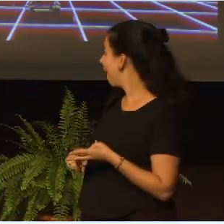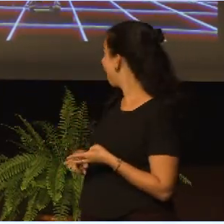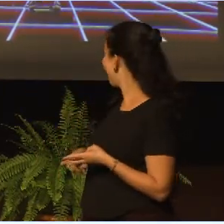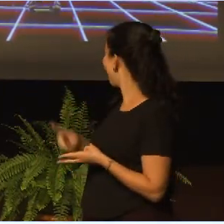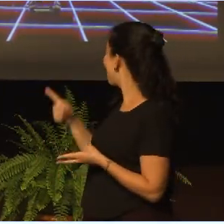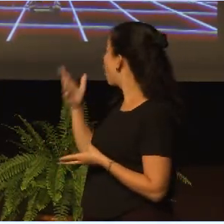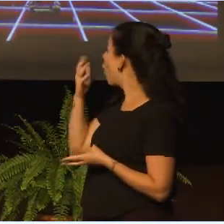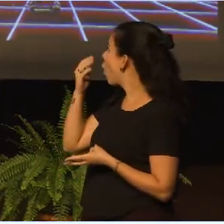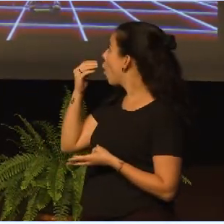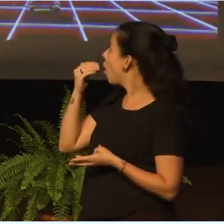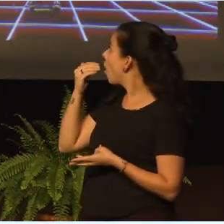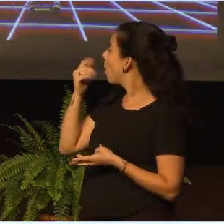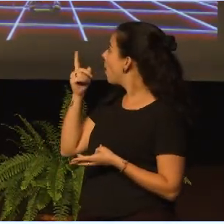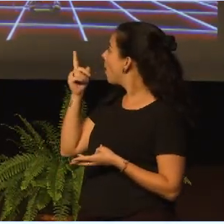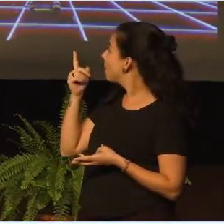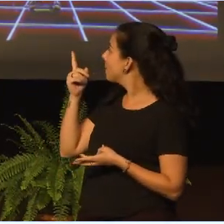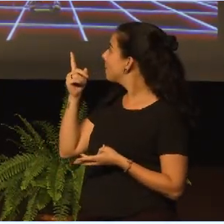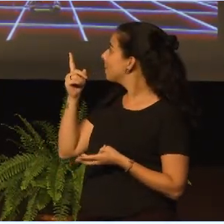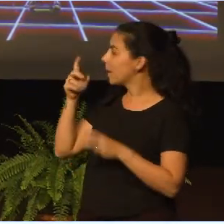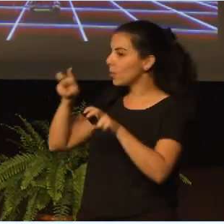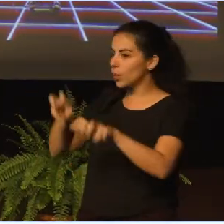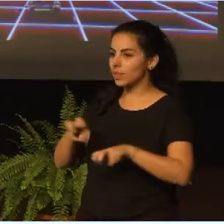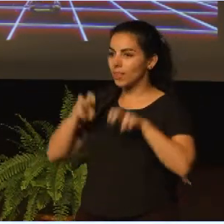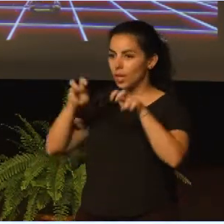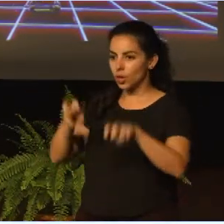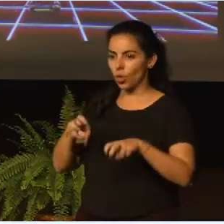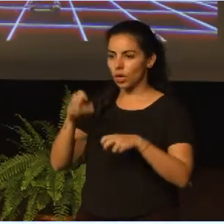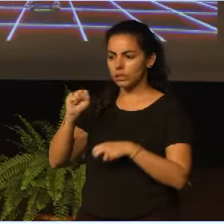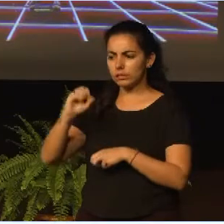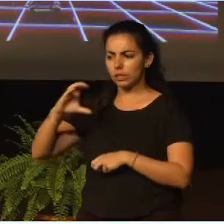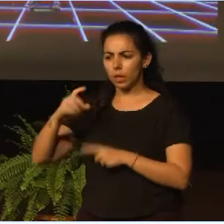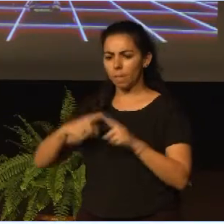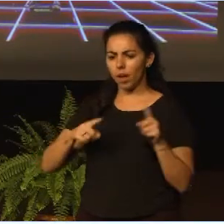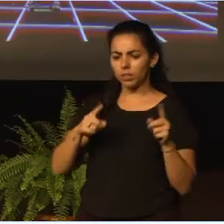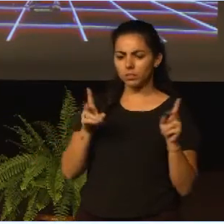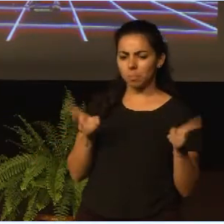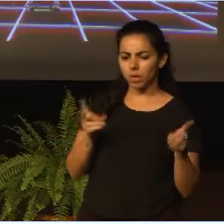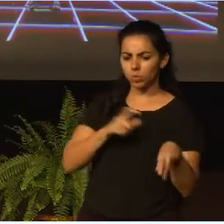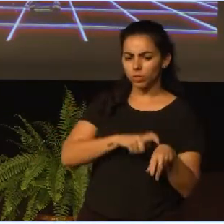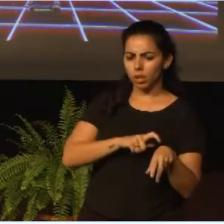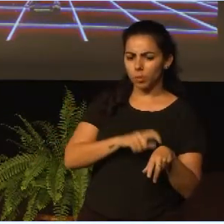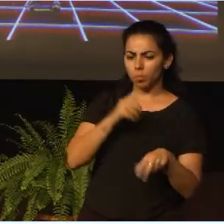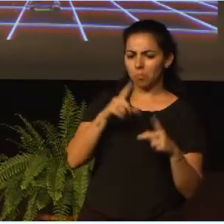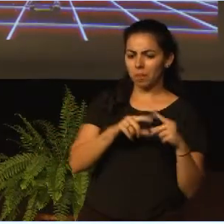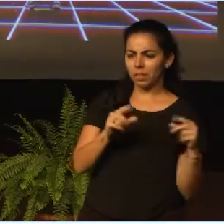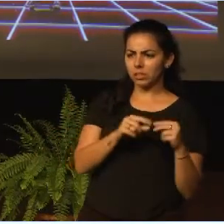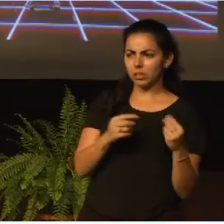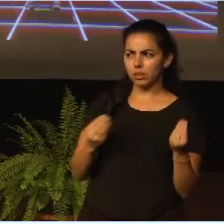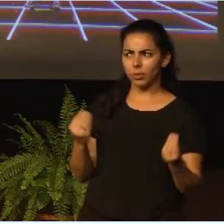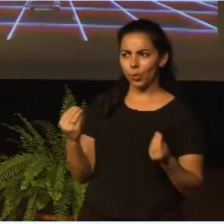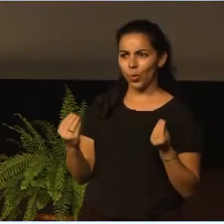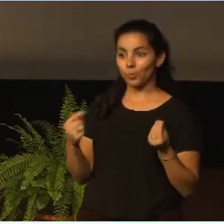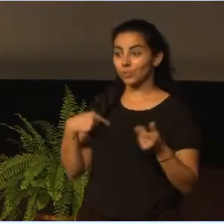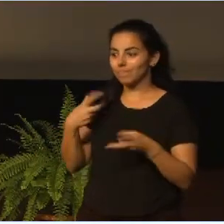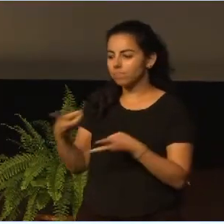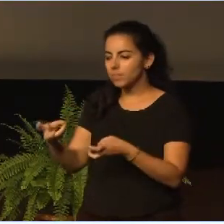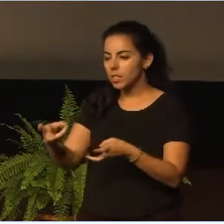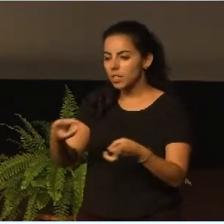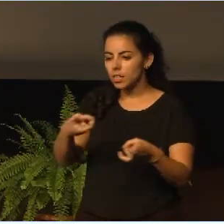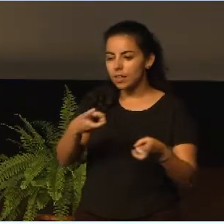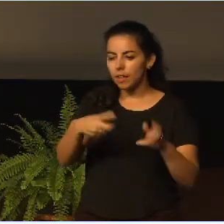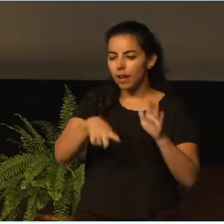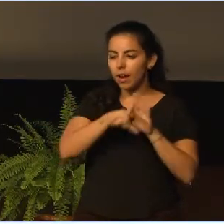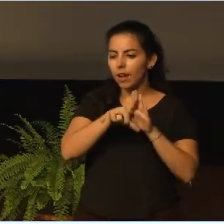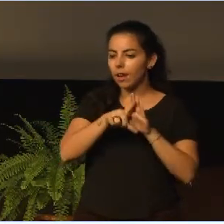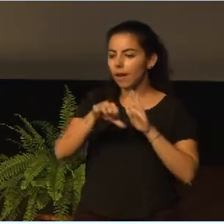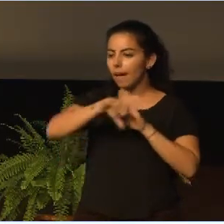Santa Catarina e discursando no mesmo horário em Brasília. Então, a gente começou a cruzar esses dados e achar essas referências e achar esses problemas, tá?